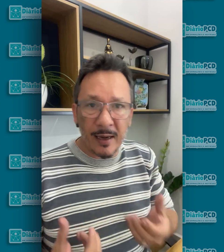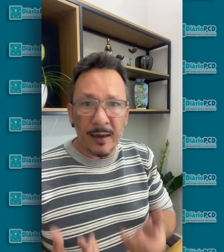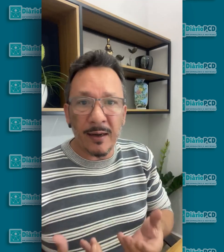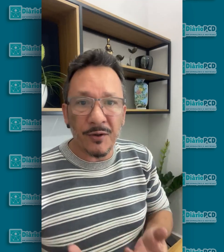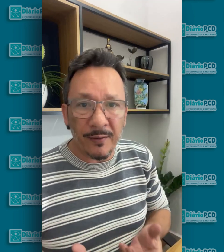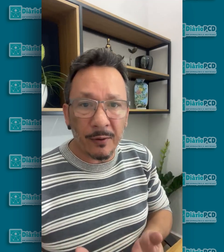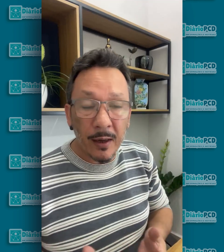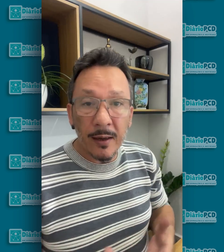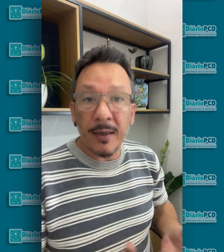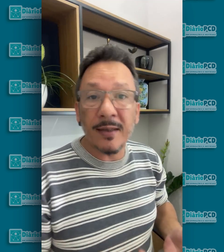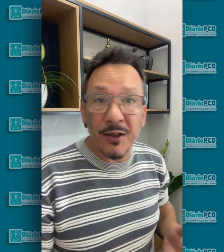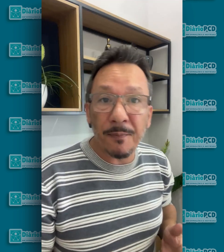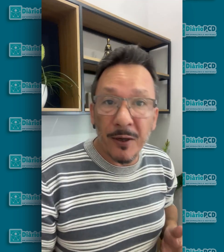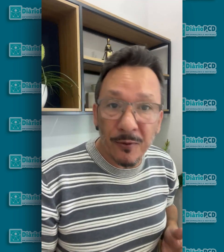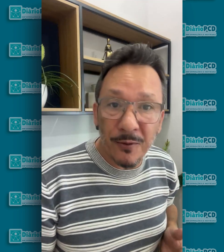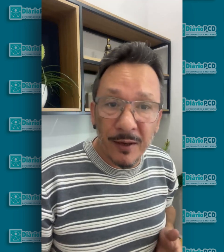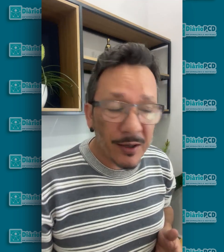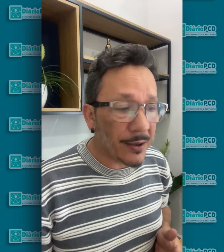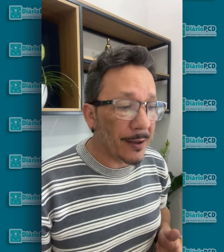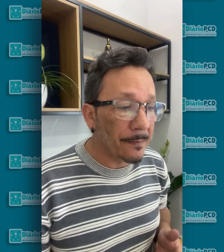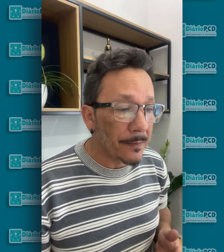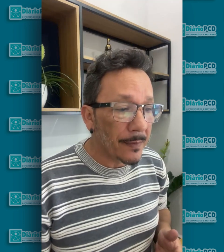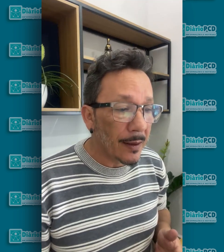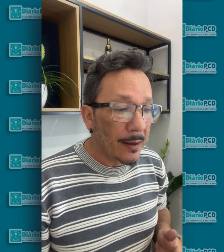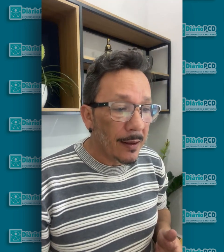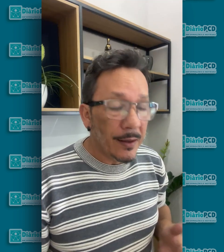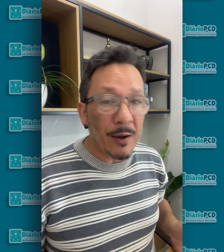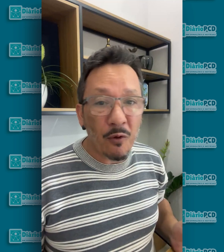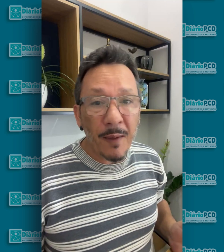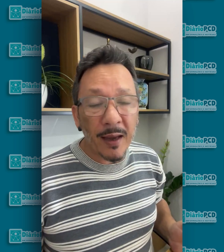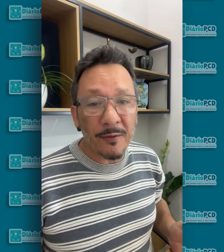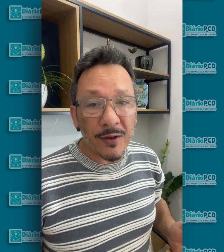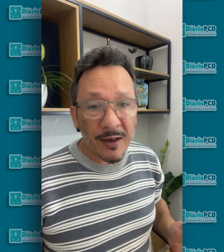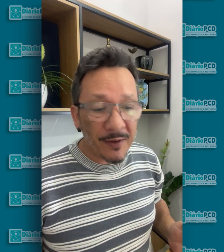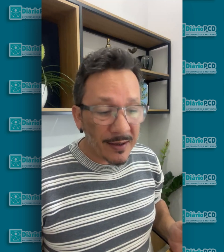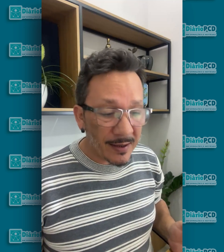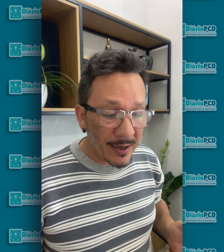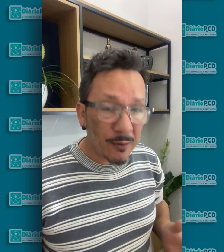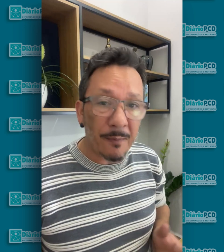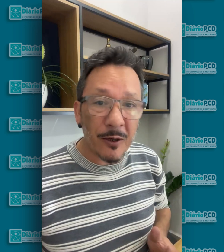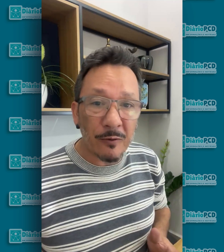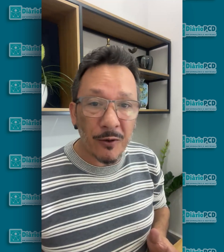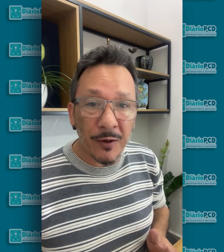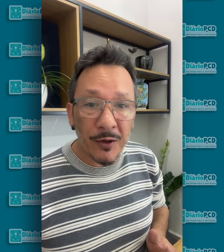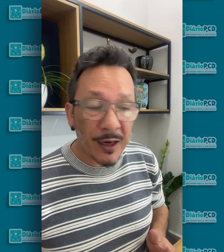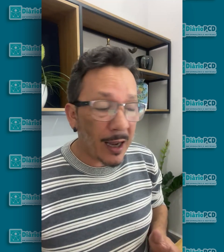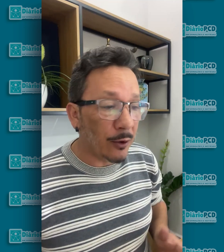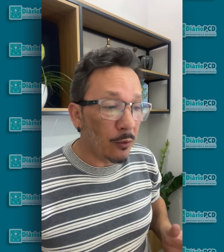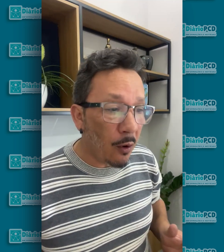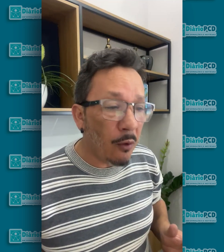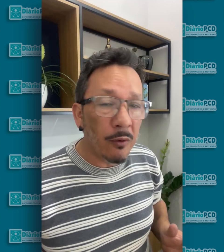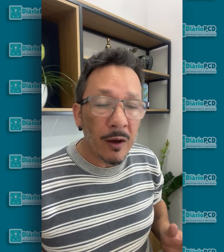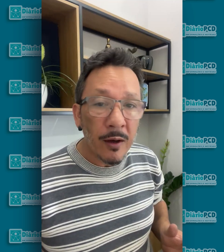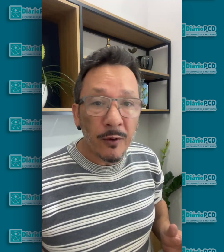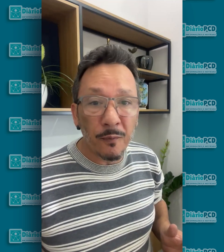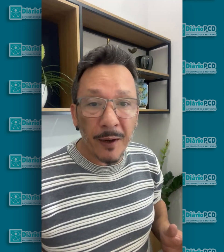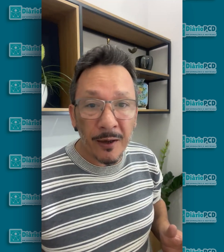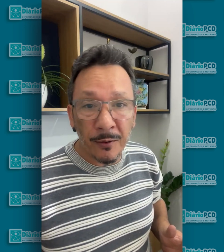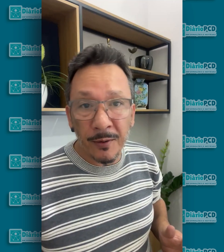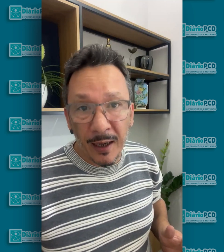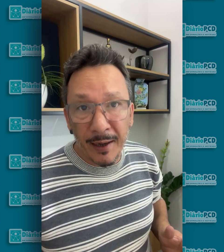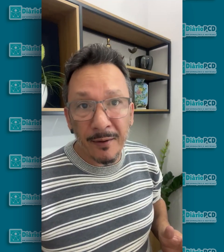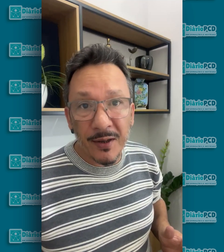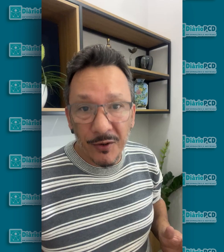para ser elegível que seja pessoa jurídica. Então, como é que você vai dizer que uma pessoa jurídica atuou